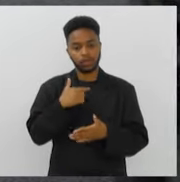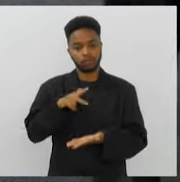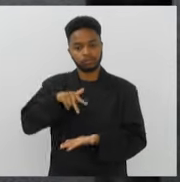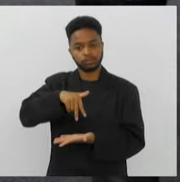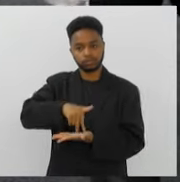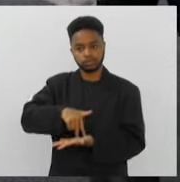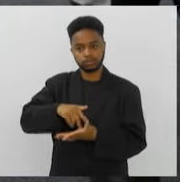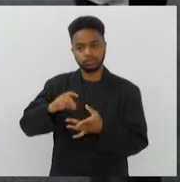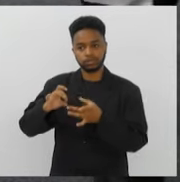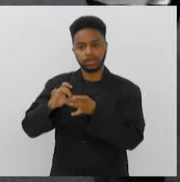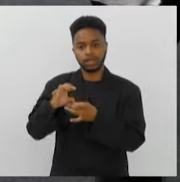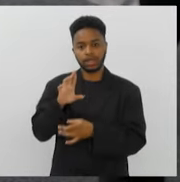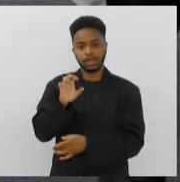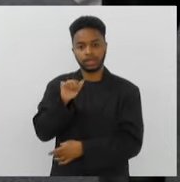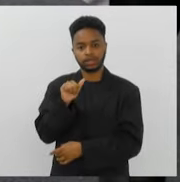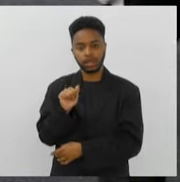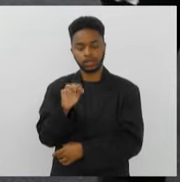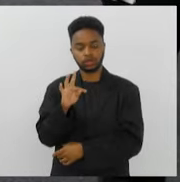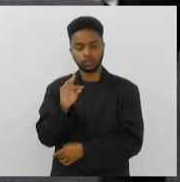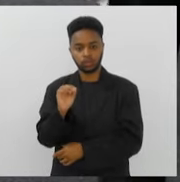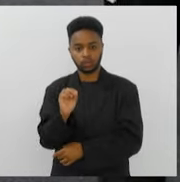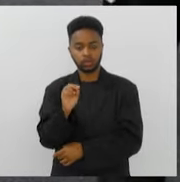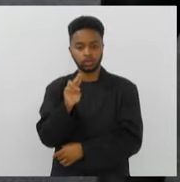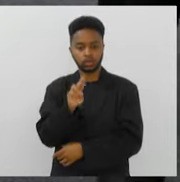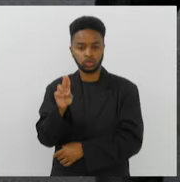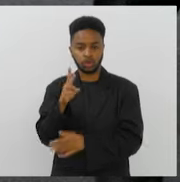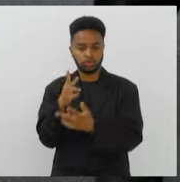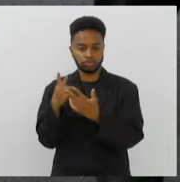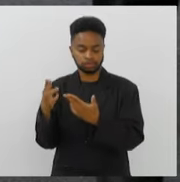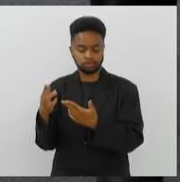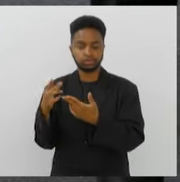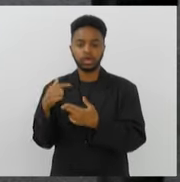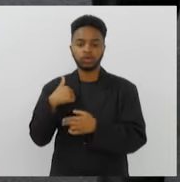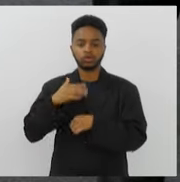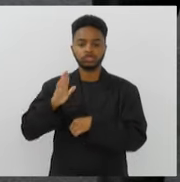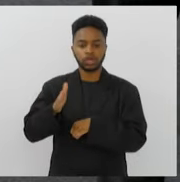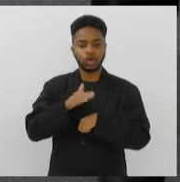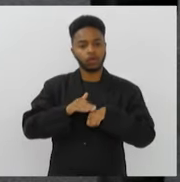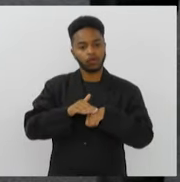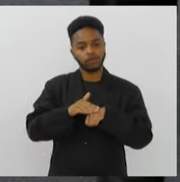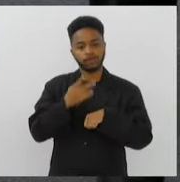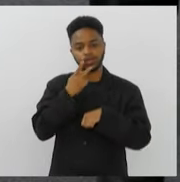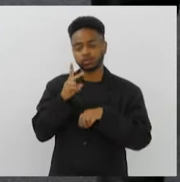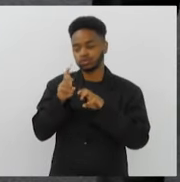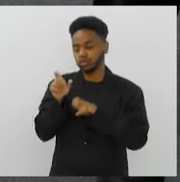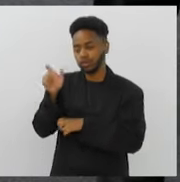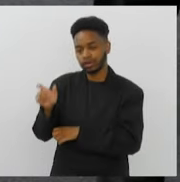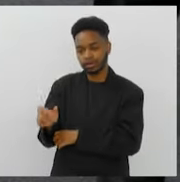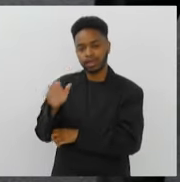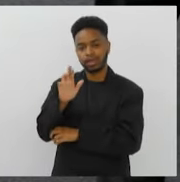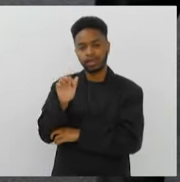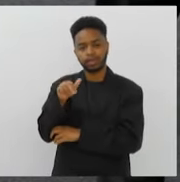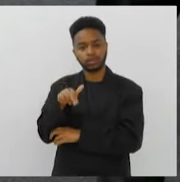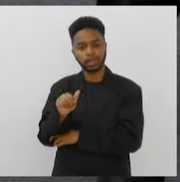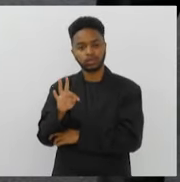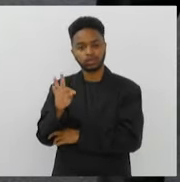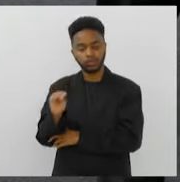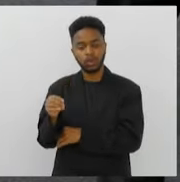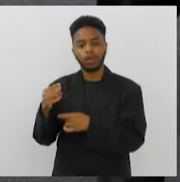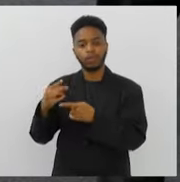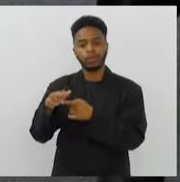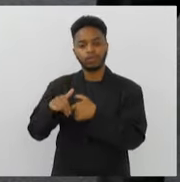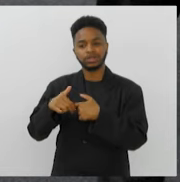do Renato, meu xará, e já tive muitas conversas com o Otônio Pai, falando do Renato, falando do orgulho por ser